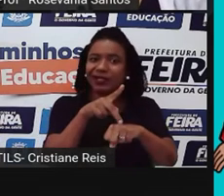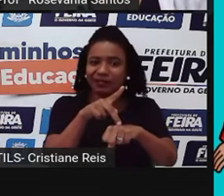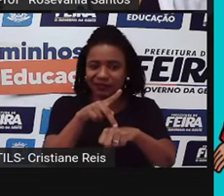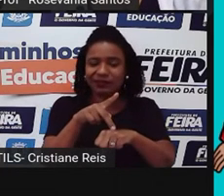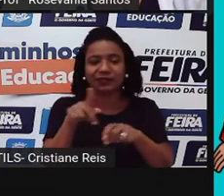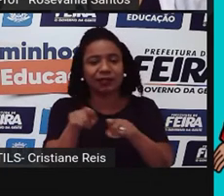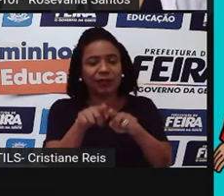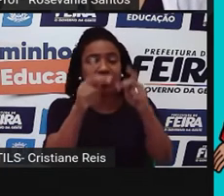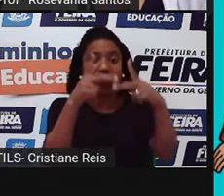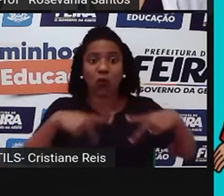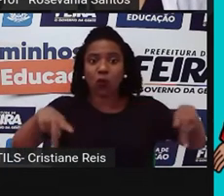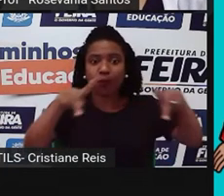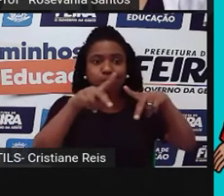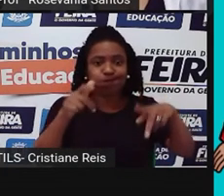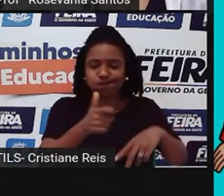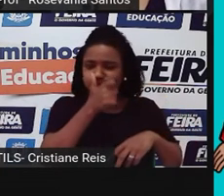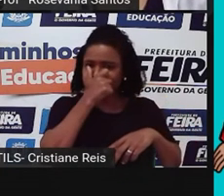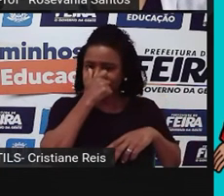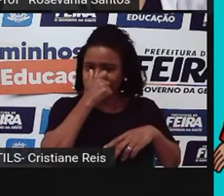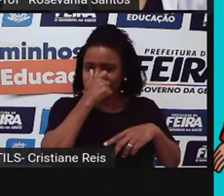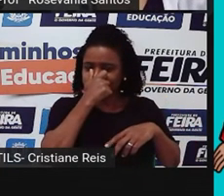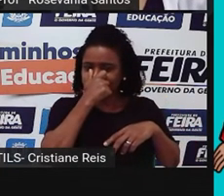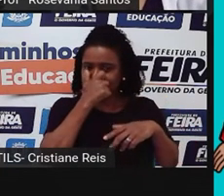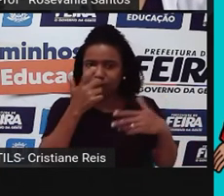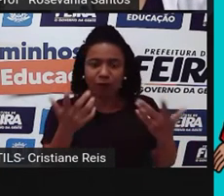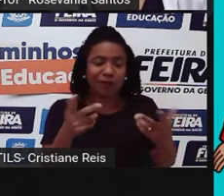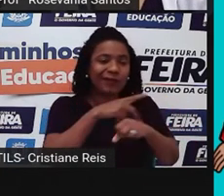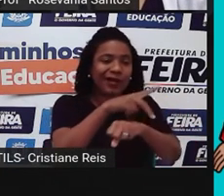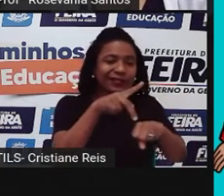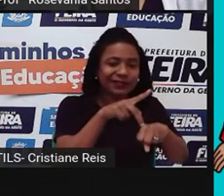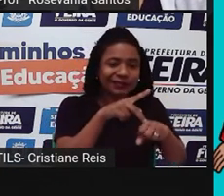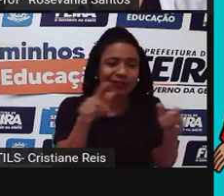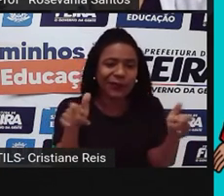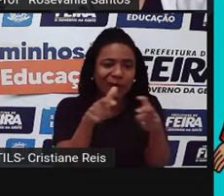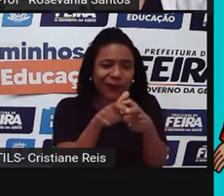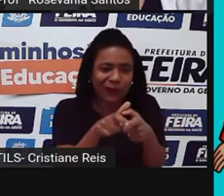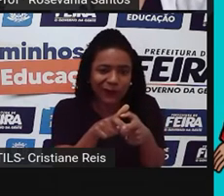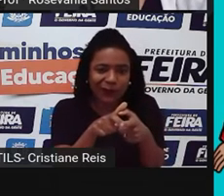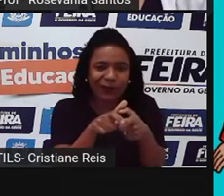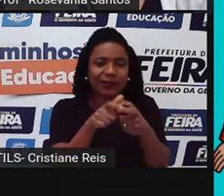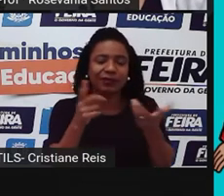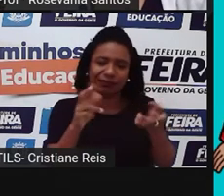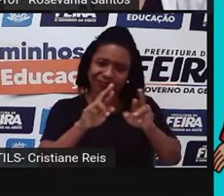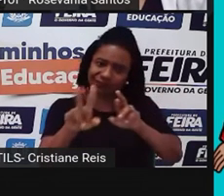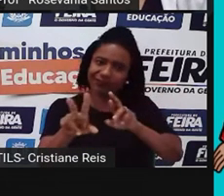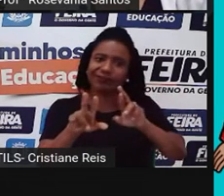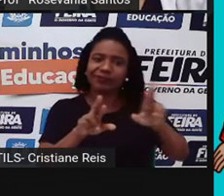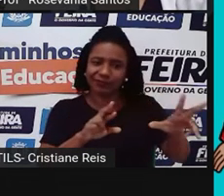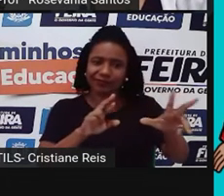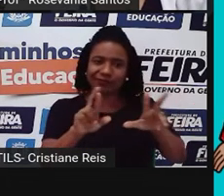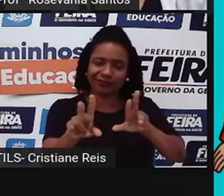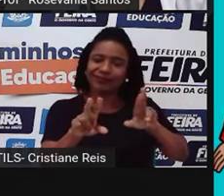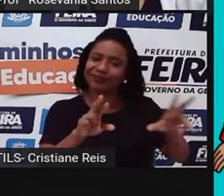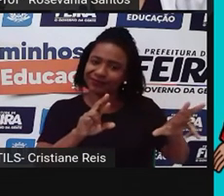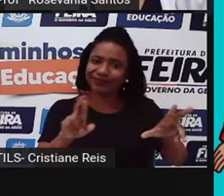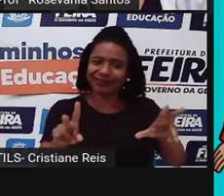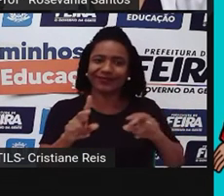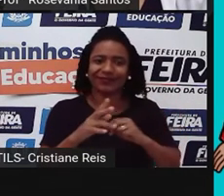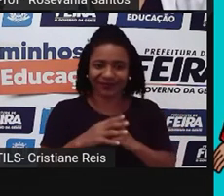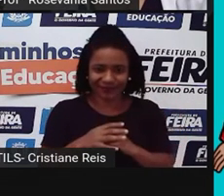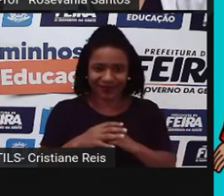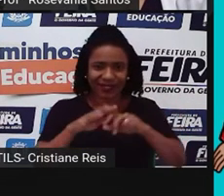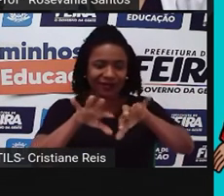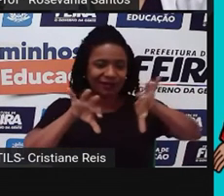alta população, países que quase não têm população nenhuma, e assim sucessivamente, né? Só para vocês entenderem. Então, essa